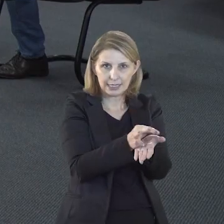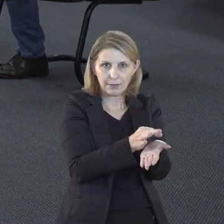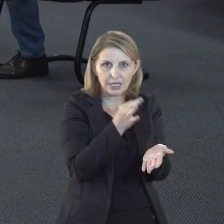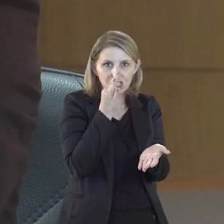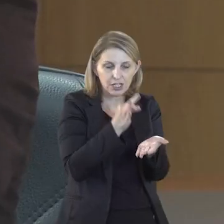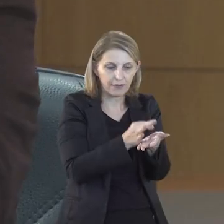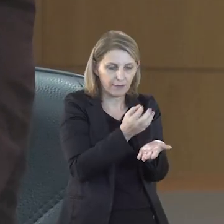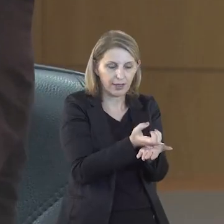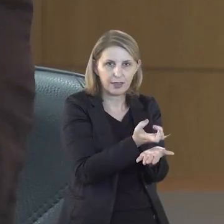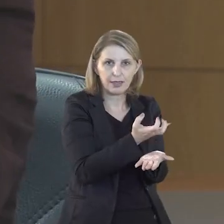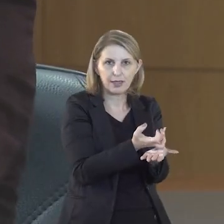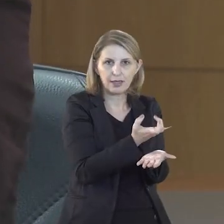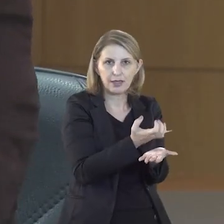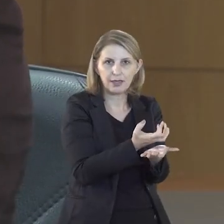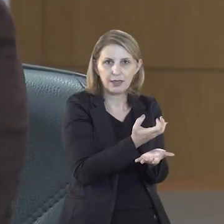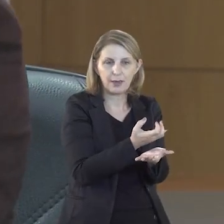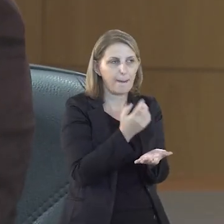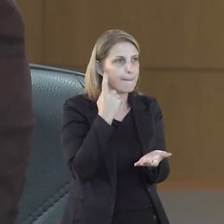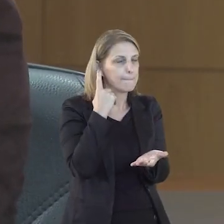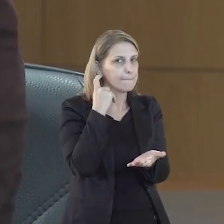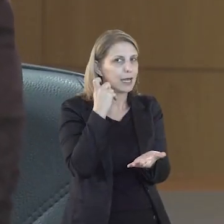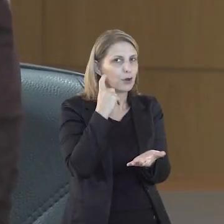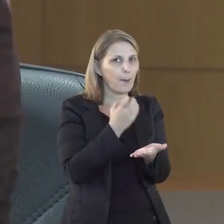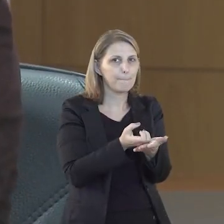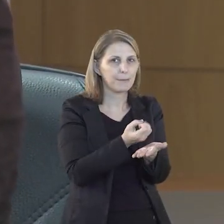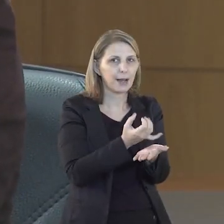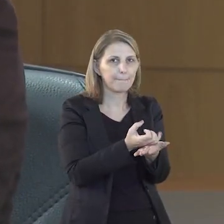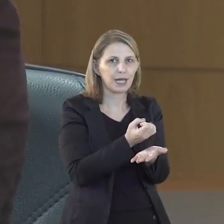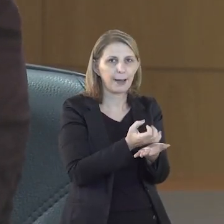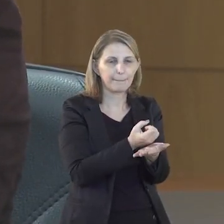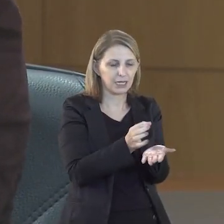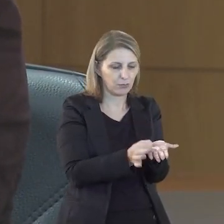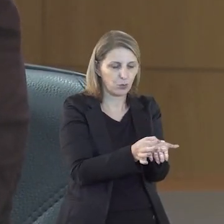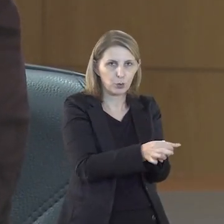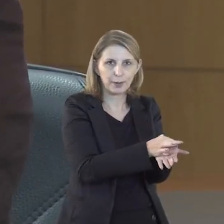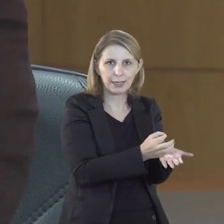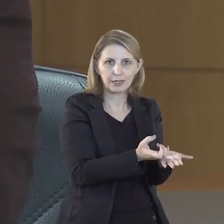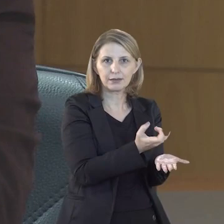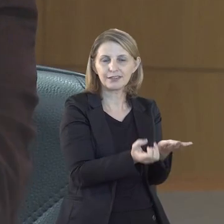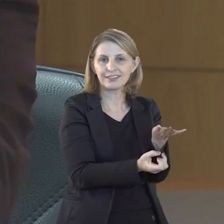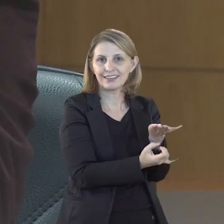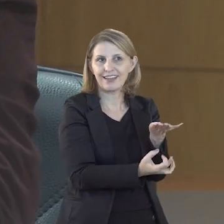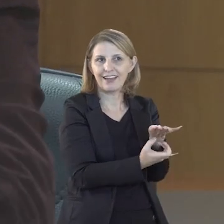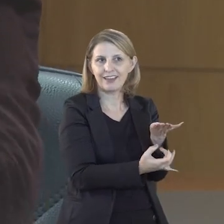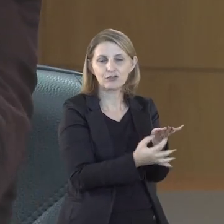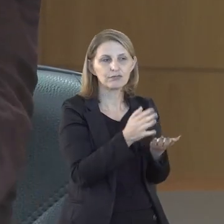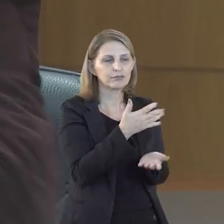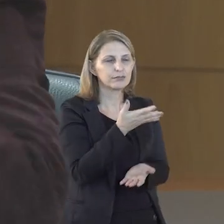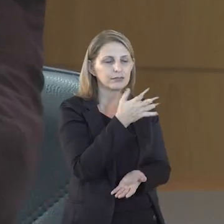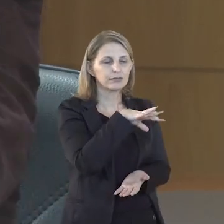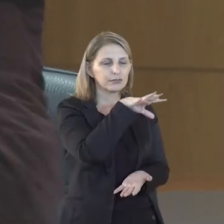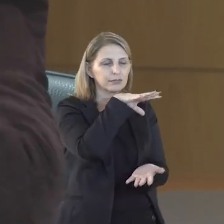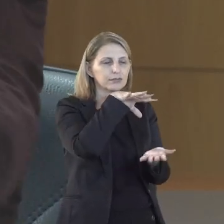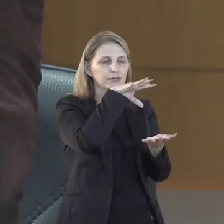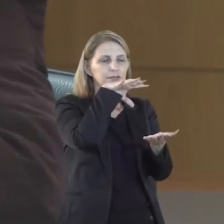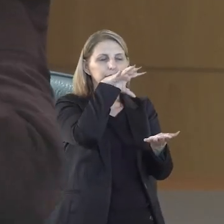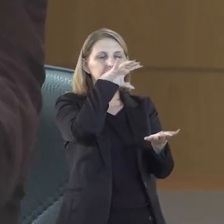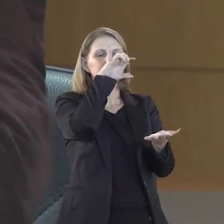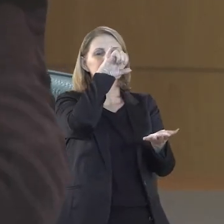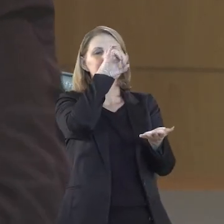e falava, filho, vem com a avó torrar o café. E aí eu lembro assim, daquele barulho,